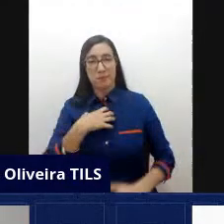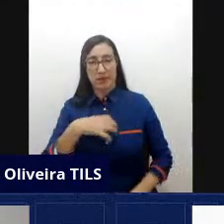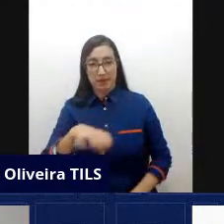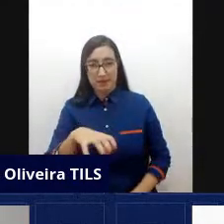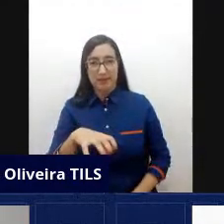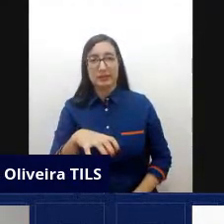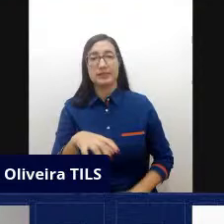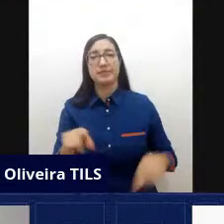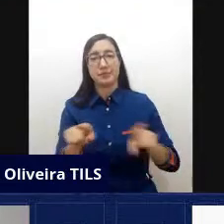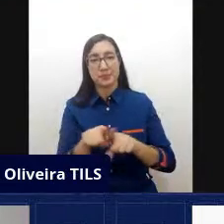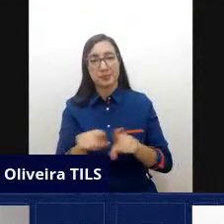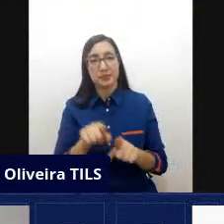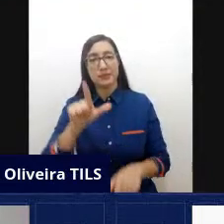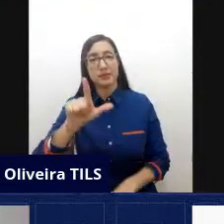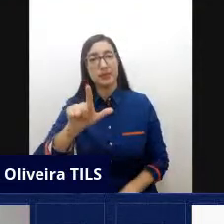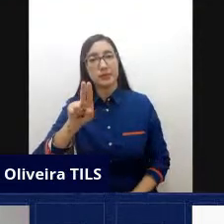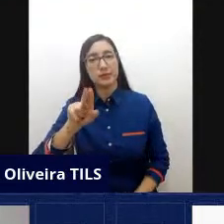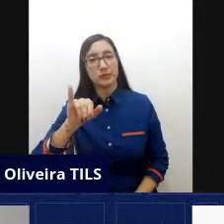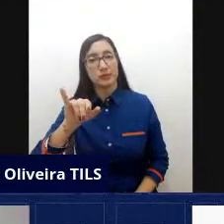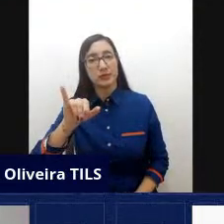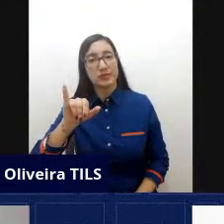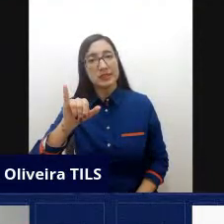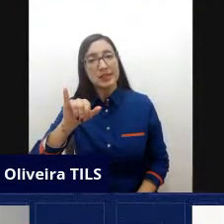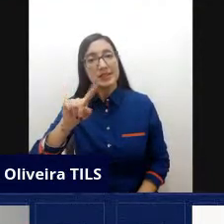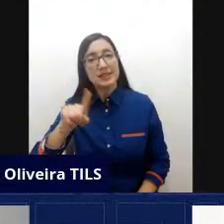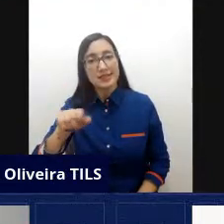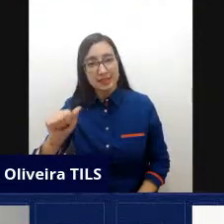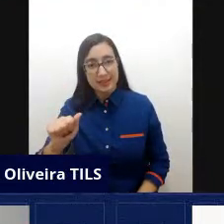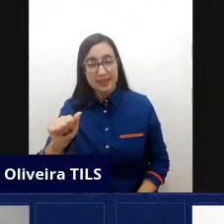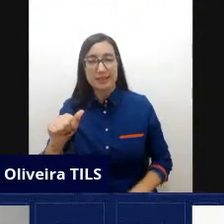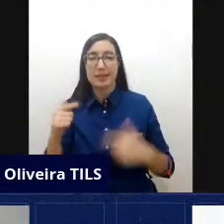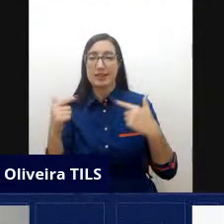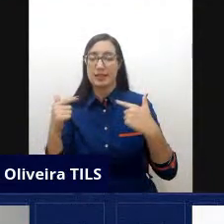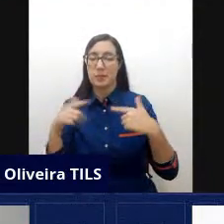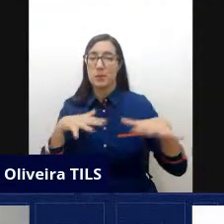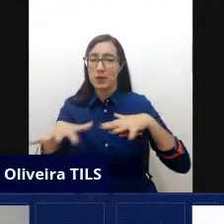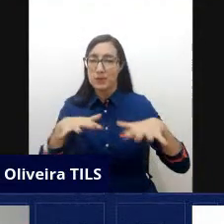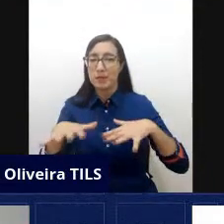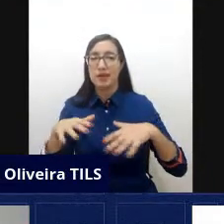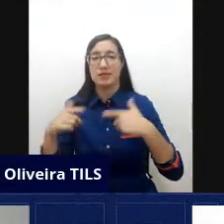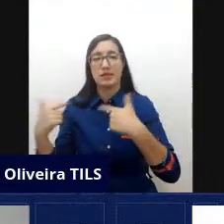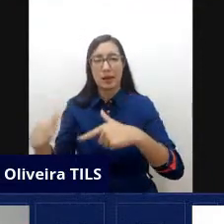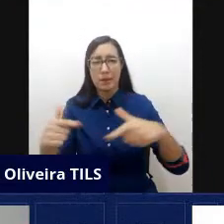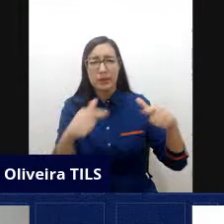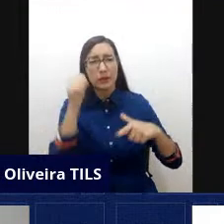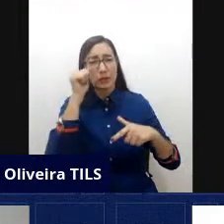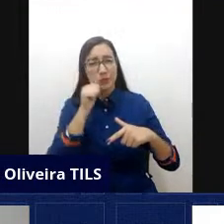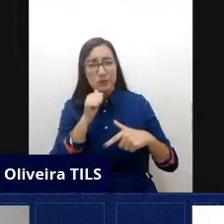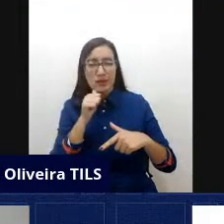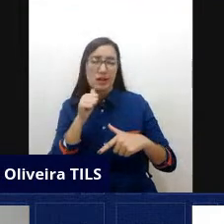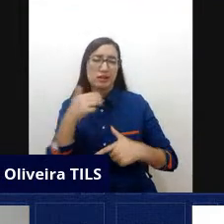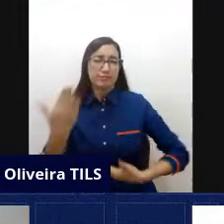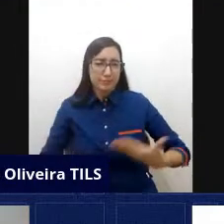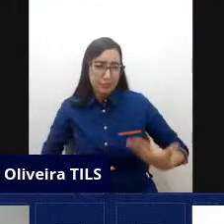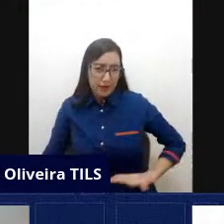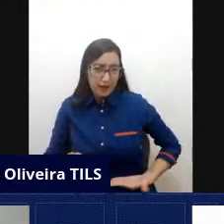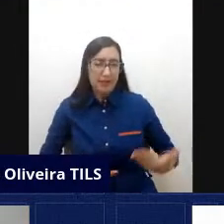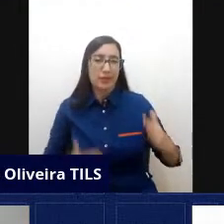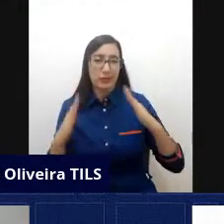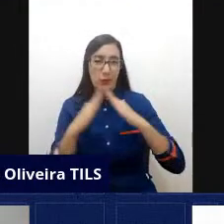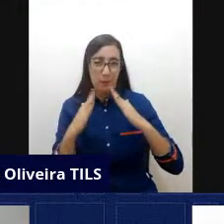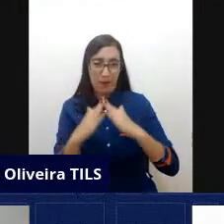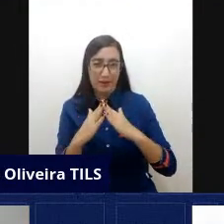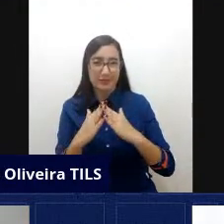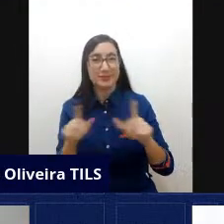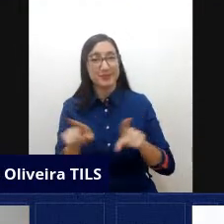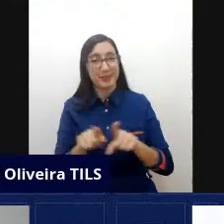da Federação Nacional das Trabalhadoras Domésticas, daqui a pouquinho ela vai estar aqui ao vivo também com a gente. E a nossa querida professora também, né? Querida como